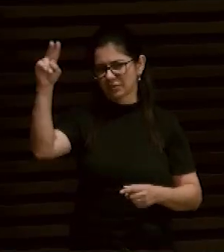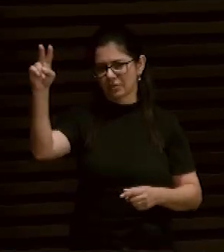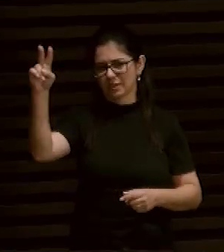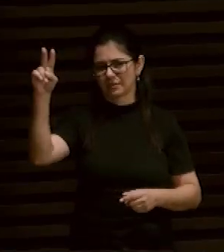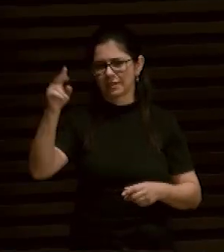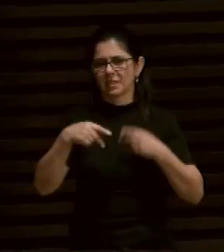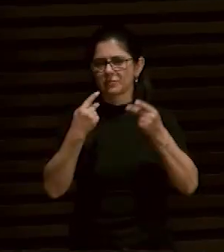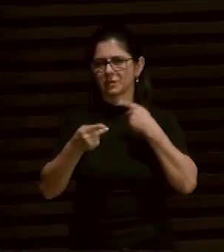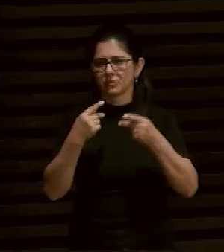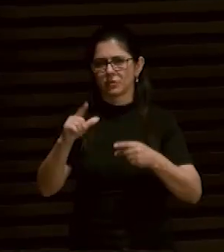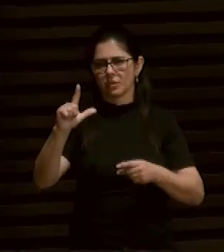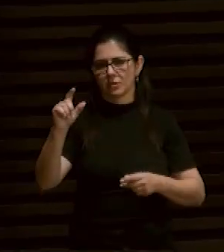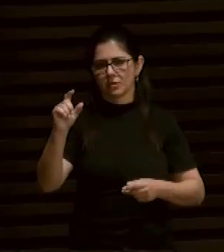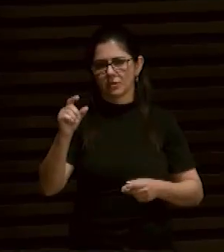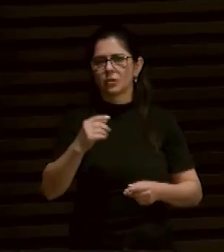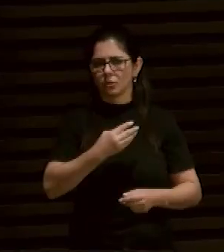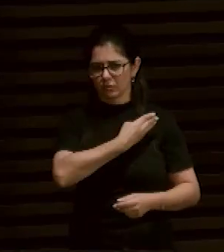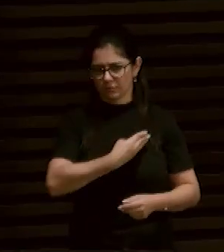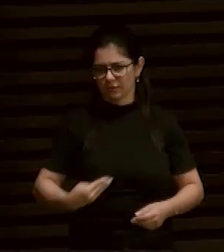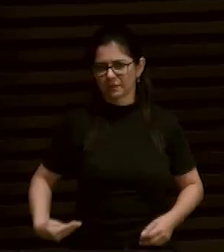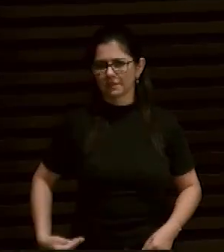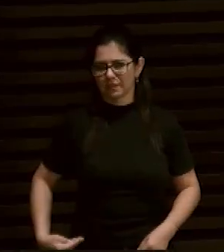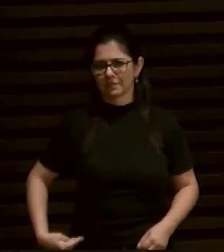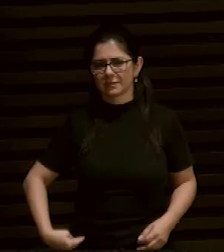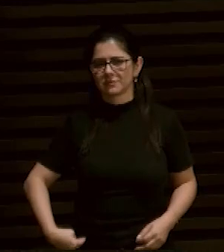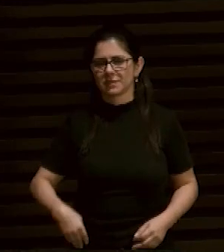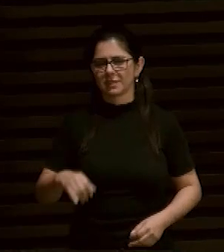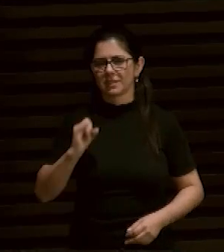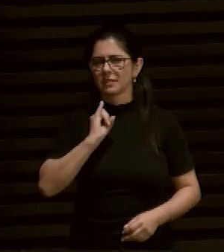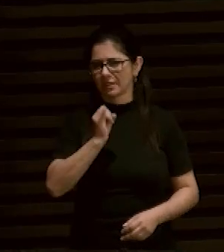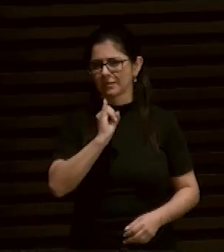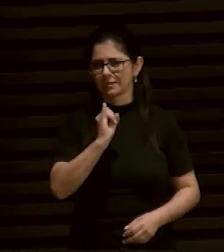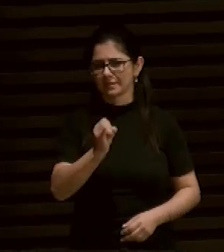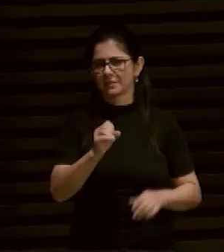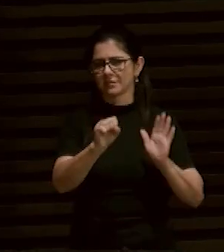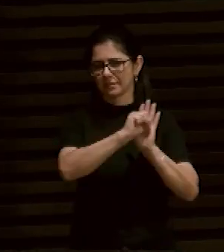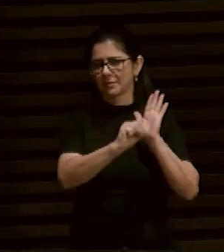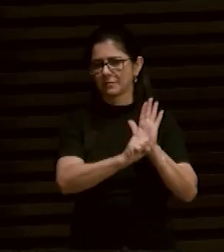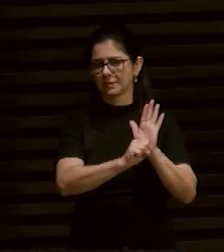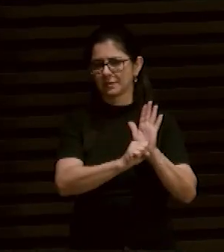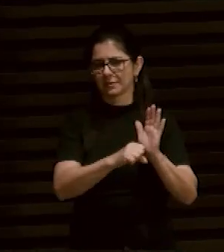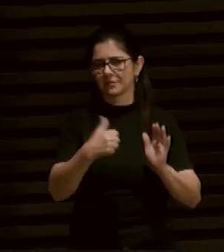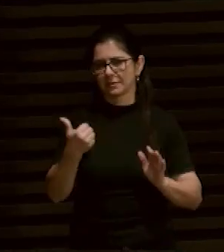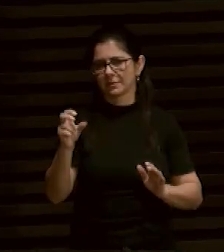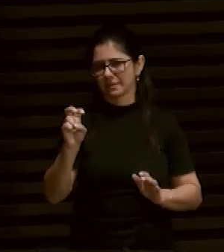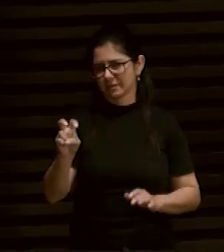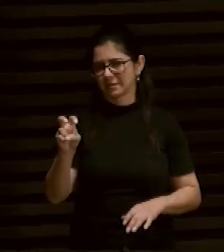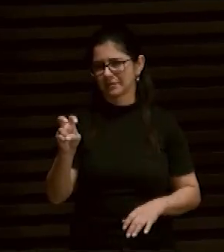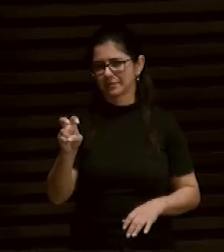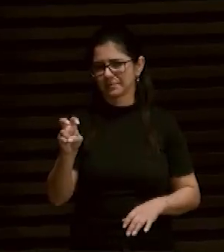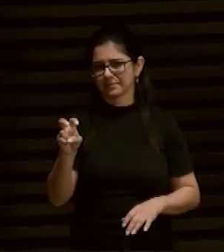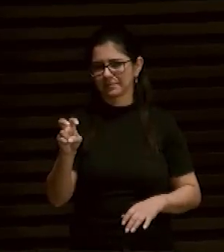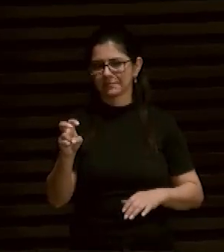quando Lourenço de Médici, um ditador de Florença do século XV, ele estava para morrer, ele convocou um